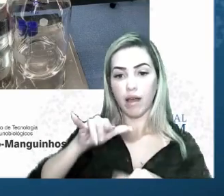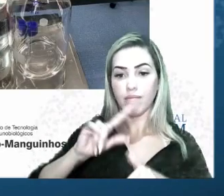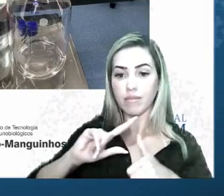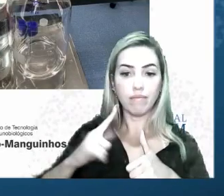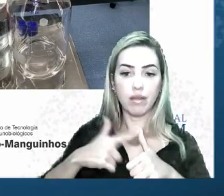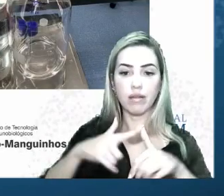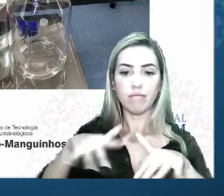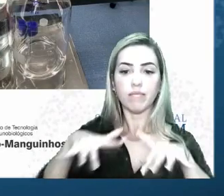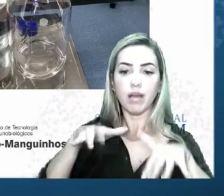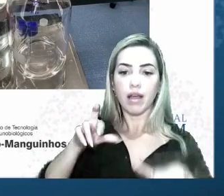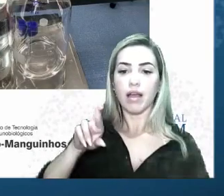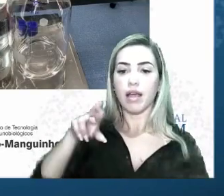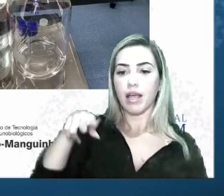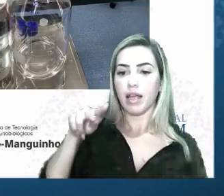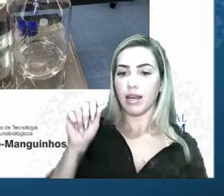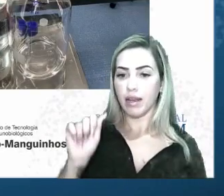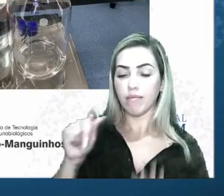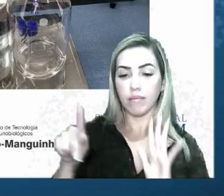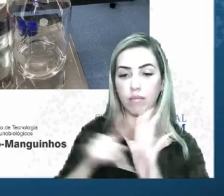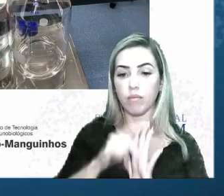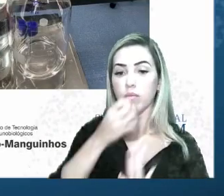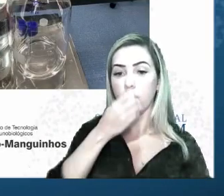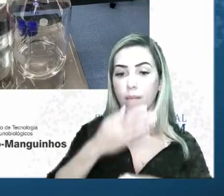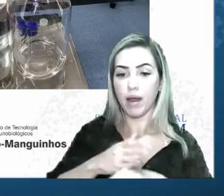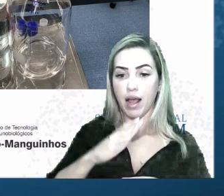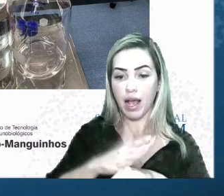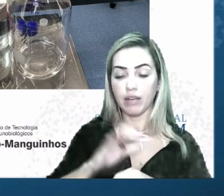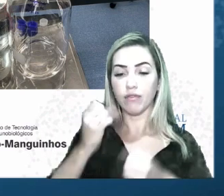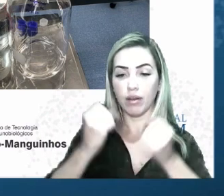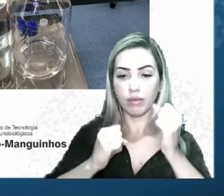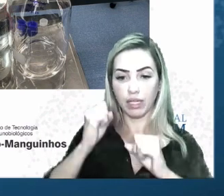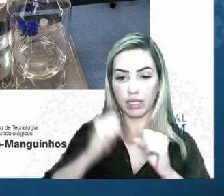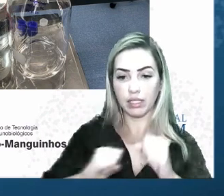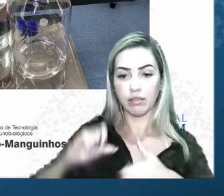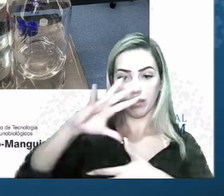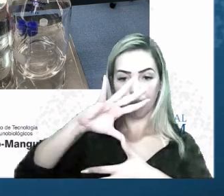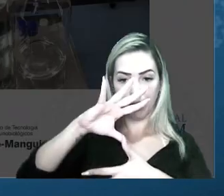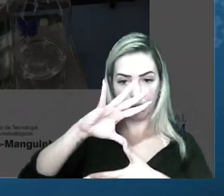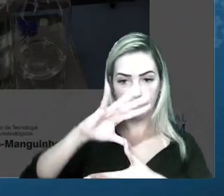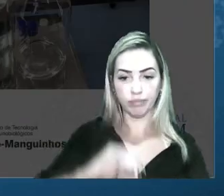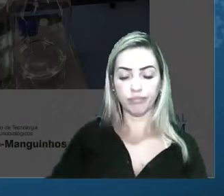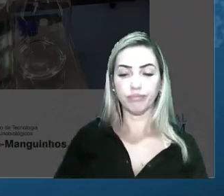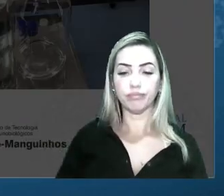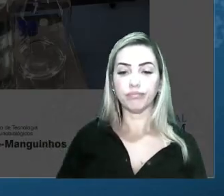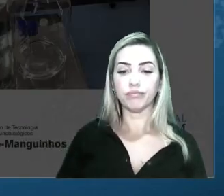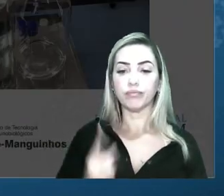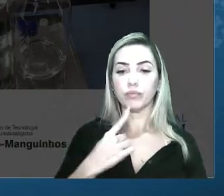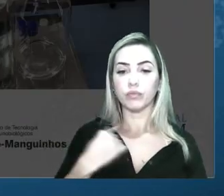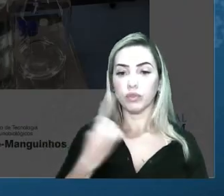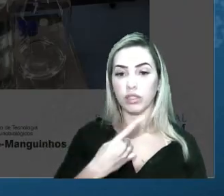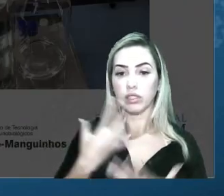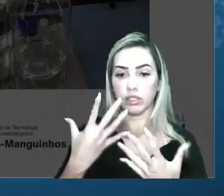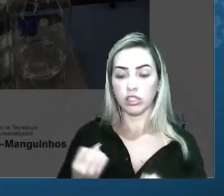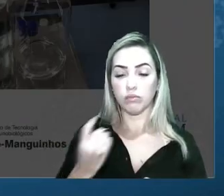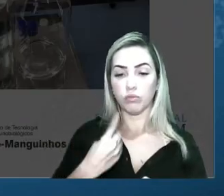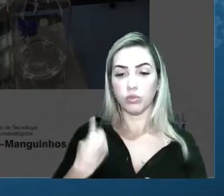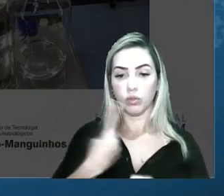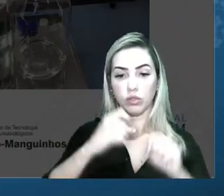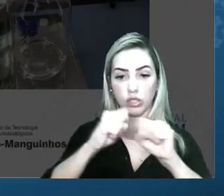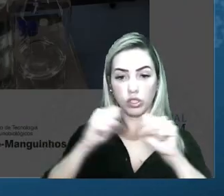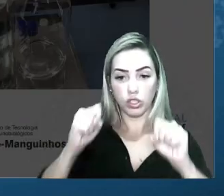RNA em boas práticas de fabricação da América Latina. Nós adotamos como nosso sistema de